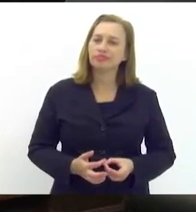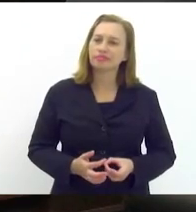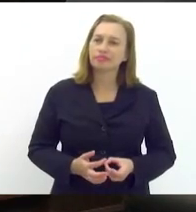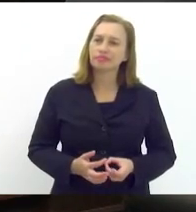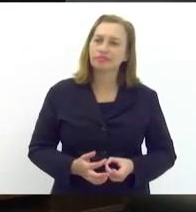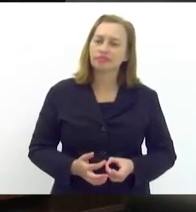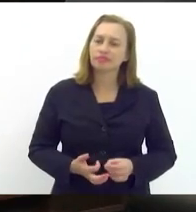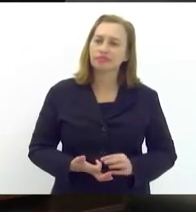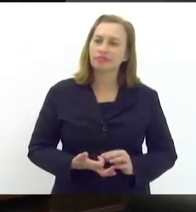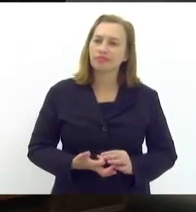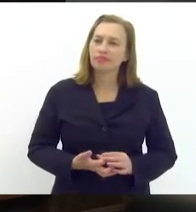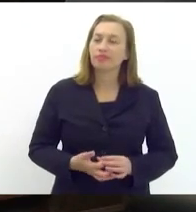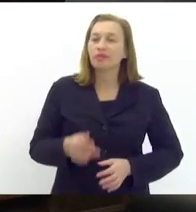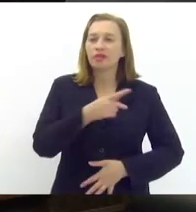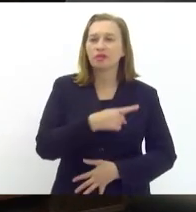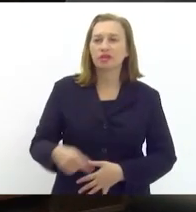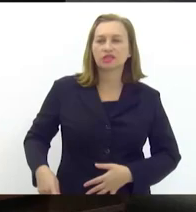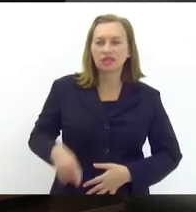presidente